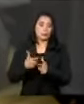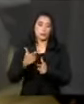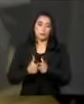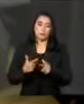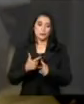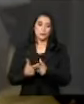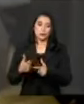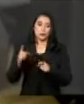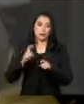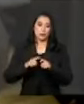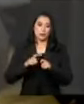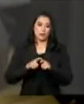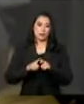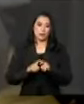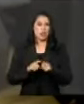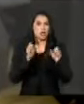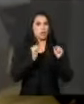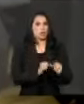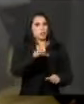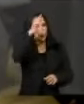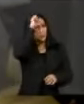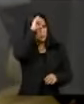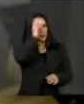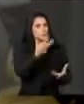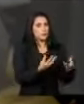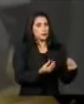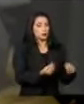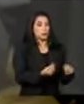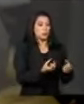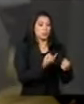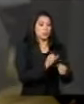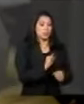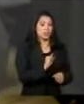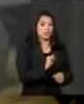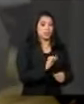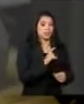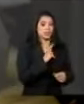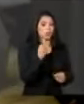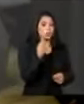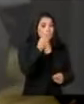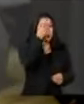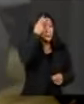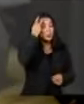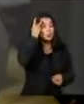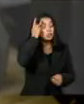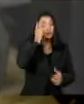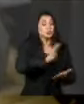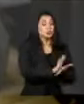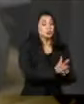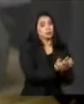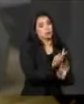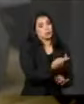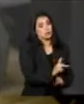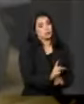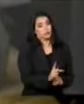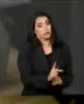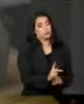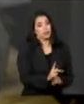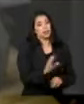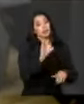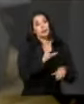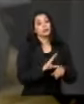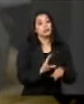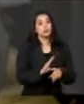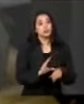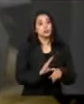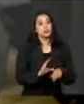ter prendido muito bem, mas se prende alguém destruindo a sua vida, tem que ser recriminado. E é o que a Constituição quis fazer.